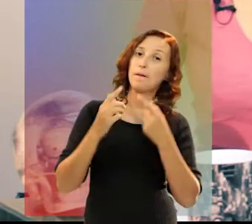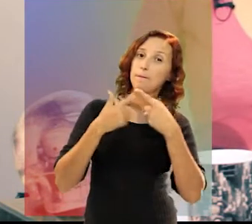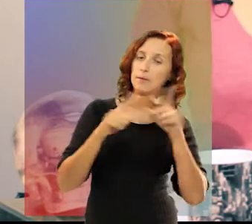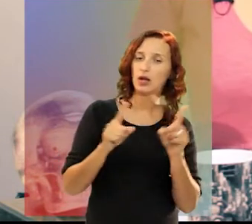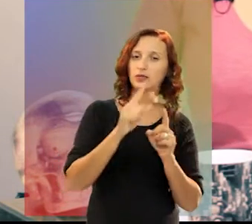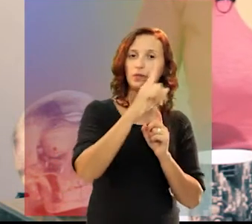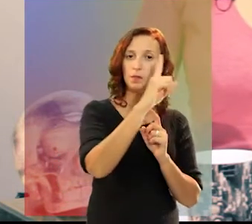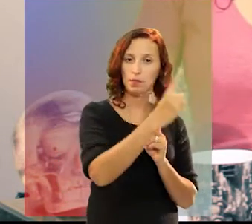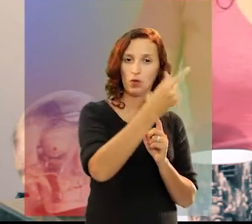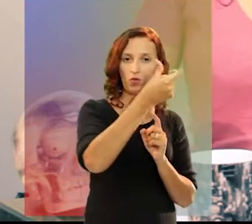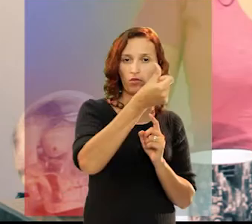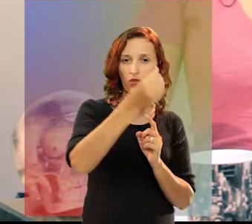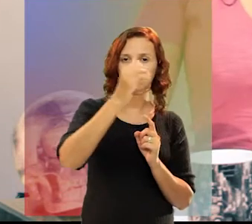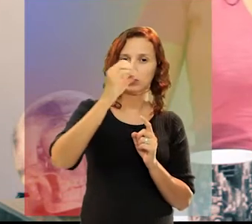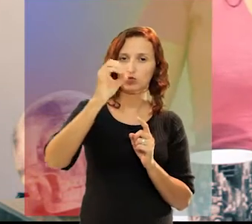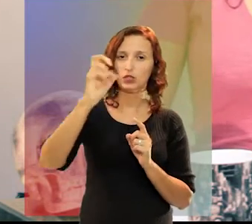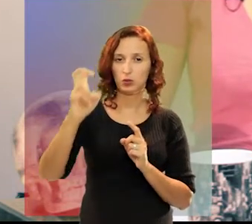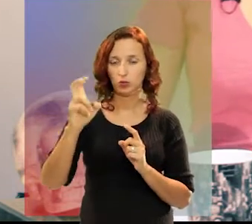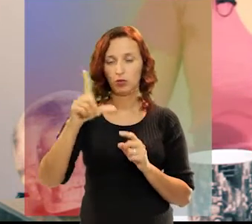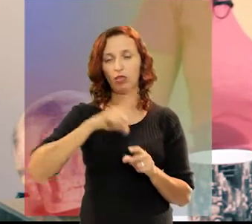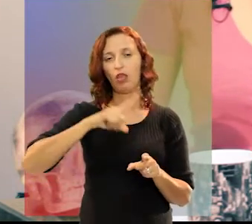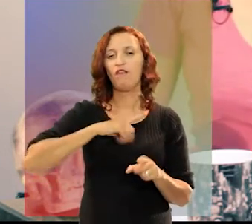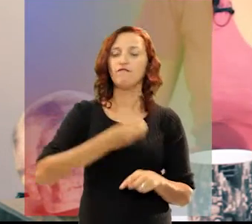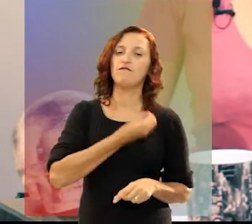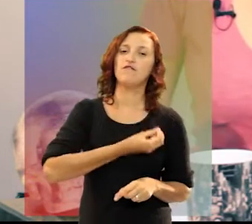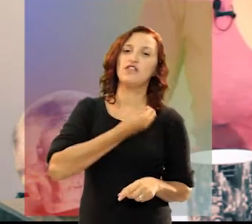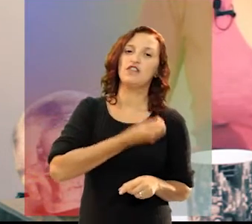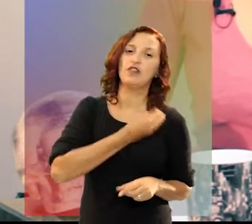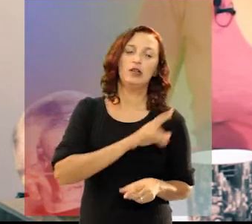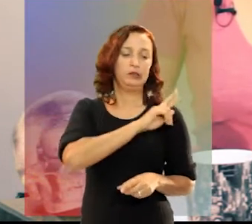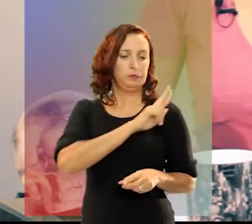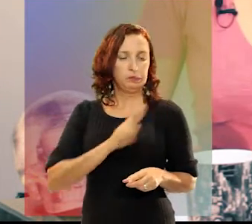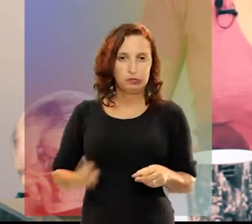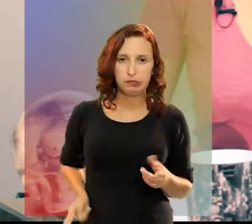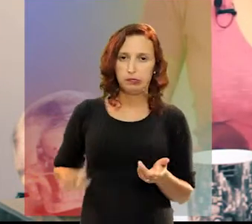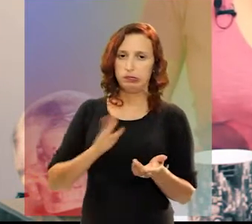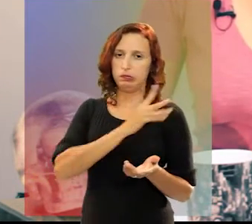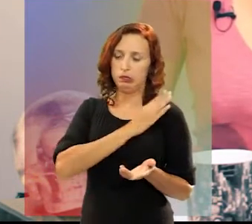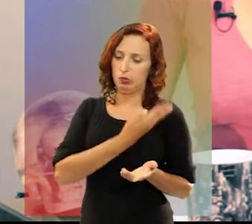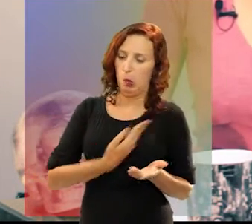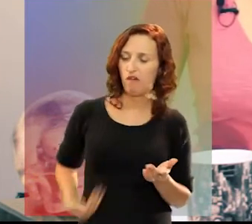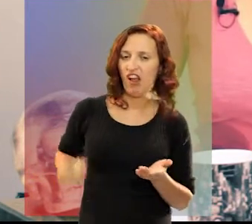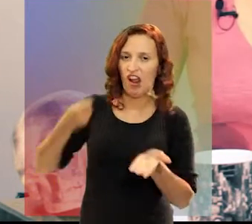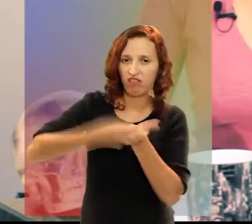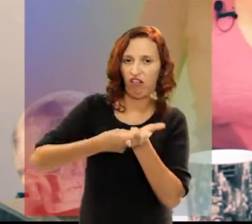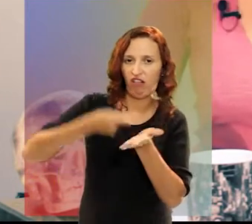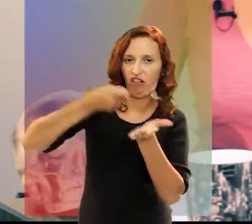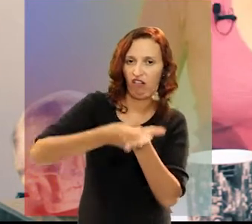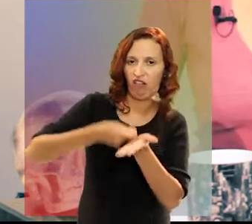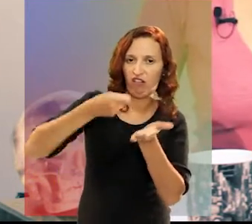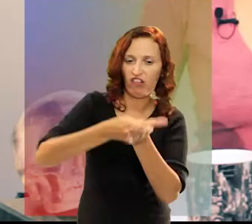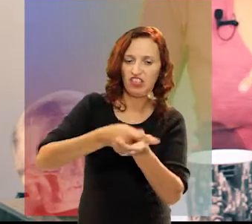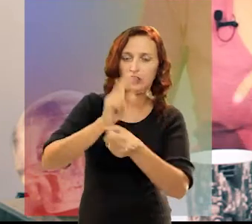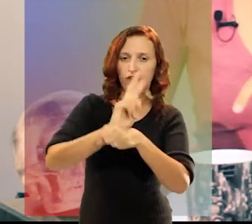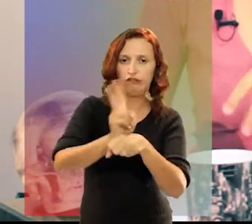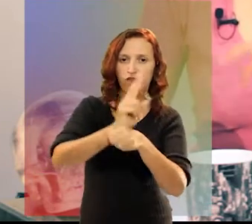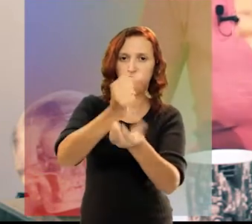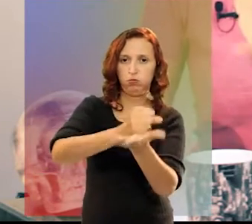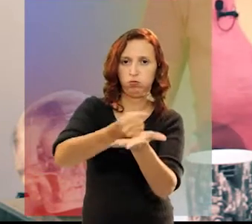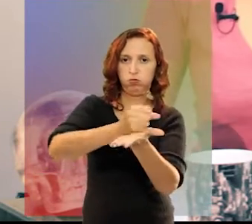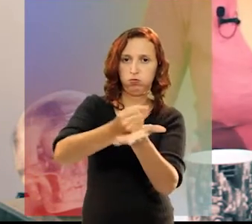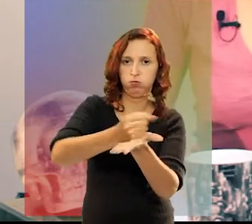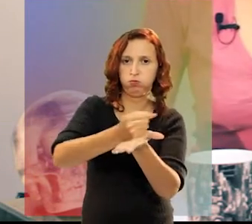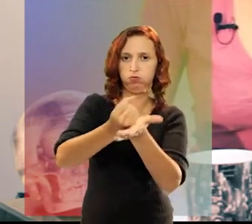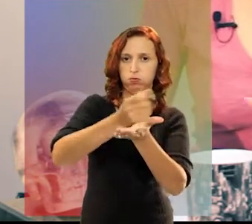mas, assim como 1605, ela também está vivendo sob um regime totalitário, conservador, em que o governo tem